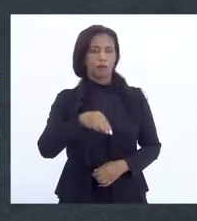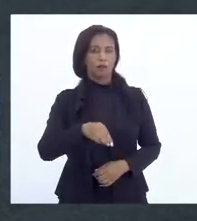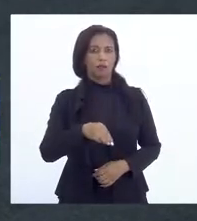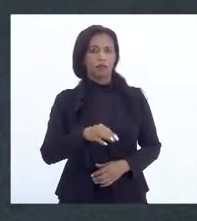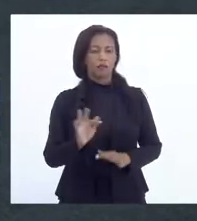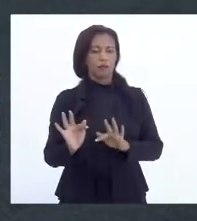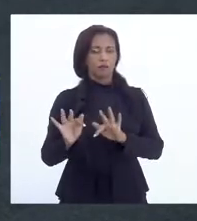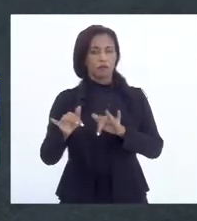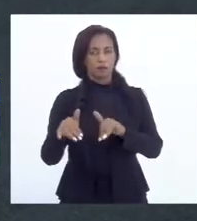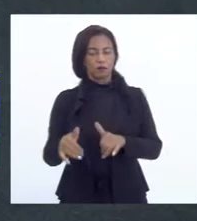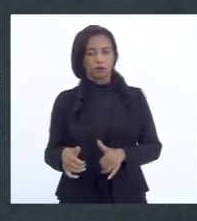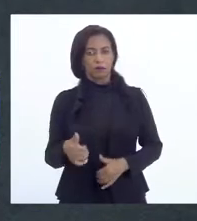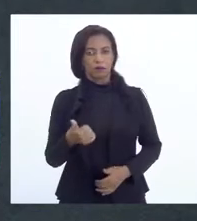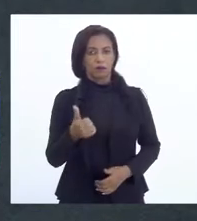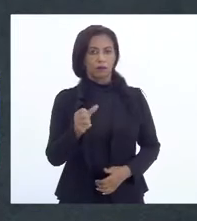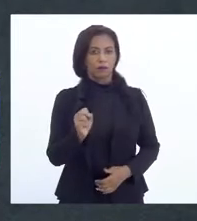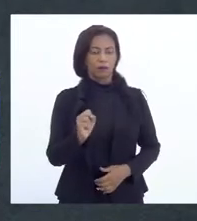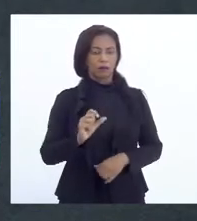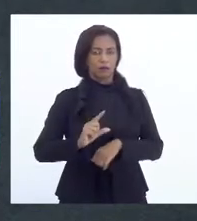17h50, encerrou-se às